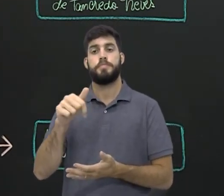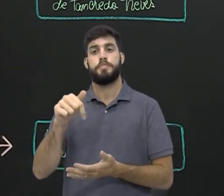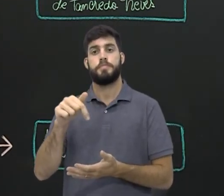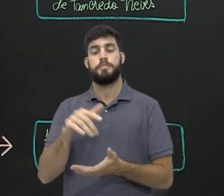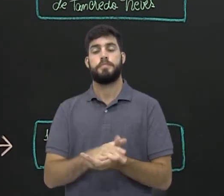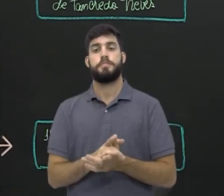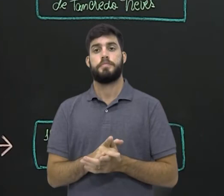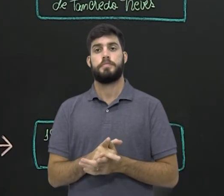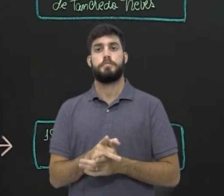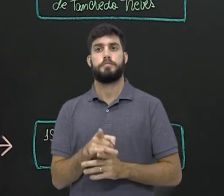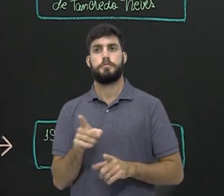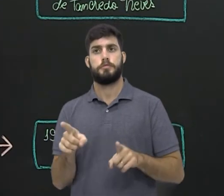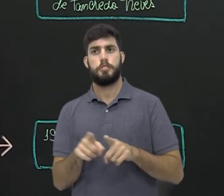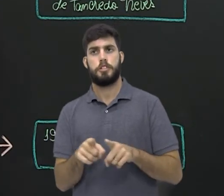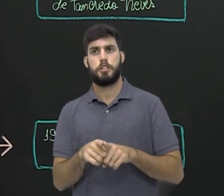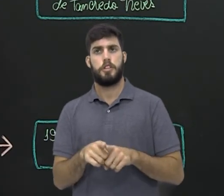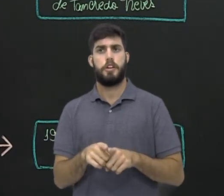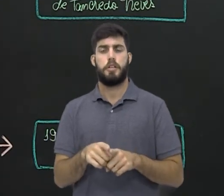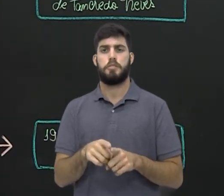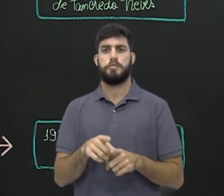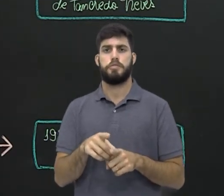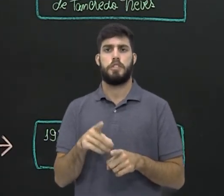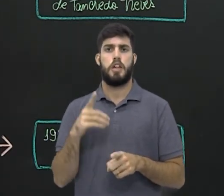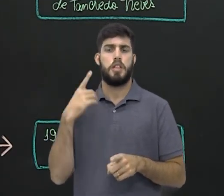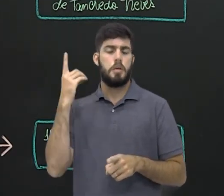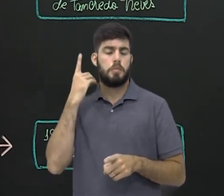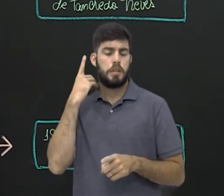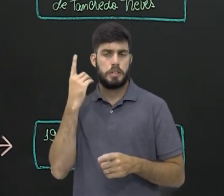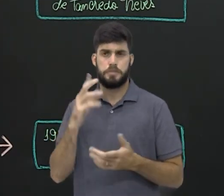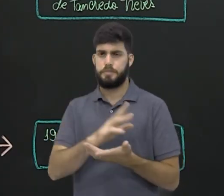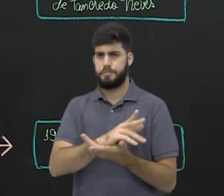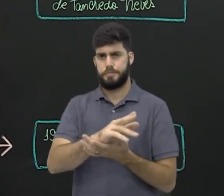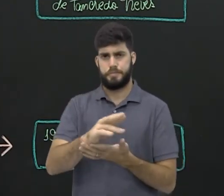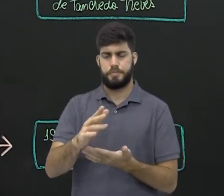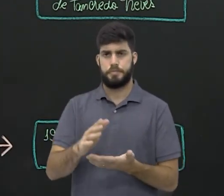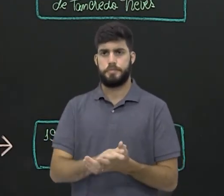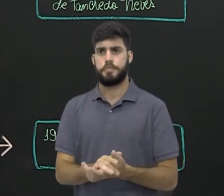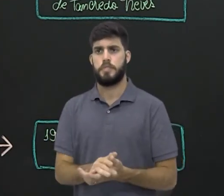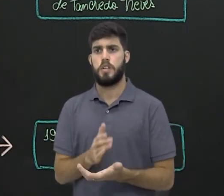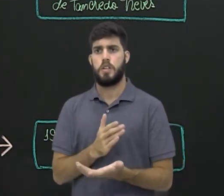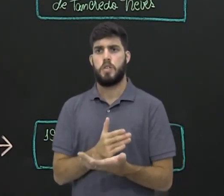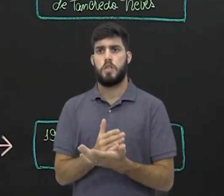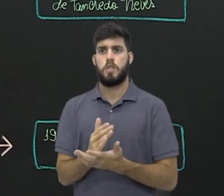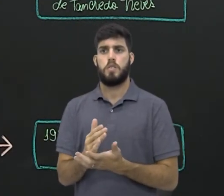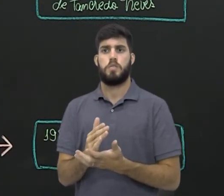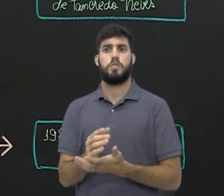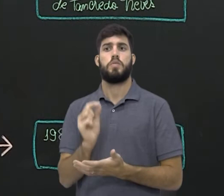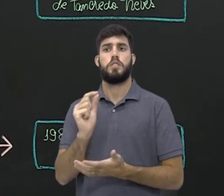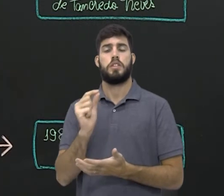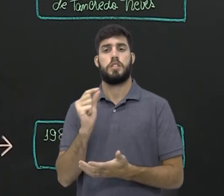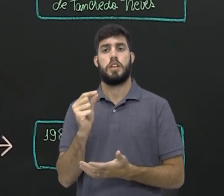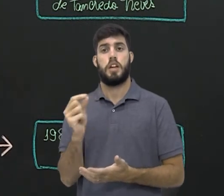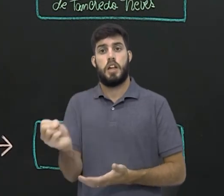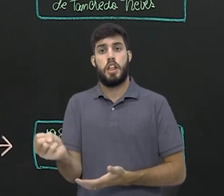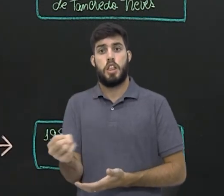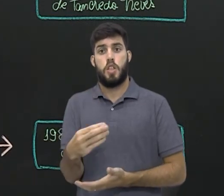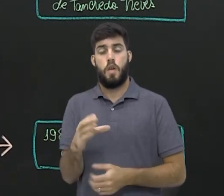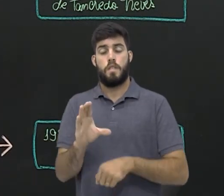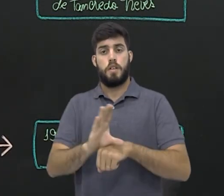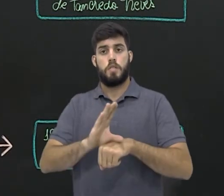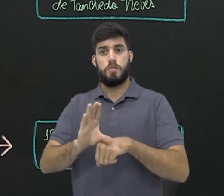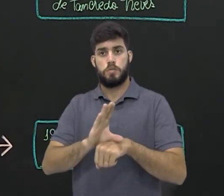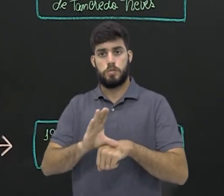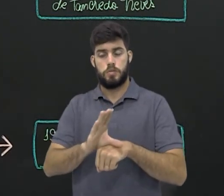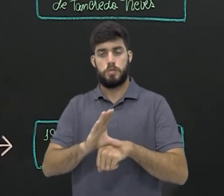então, senadores, deputados, esses constituintes eleitos, eles passam a discutir aquela que seria a nova